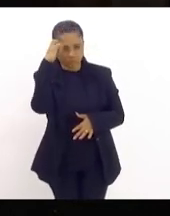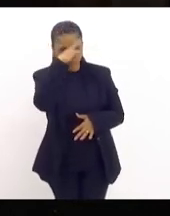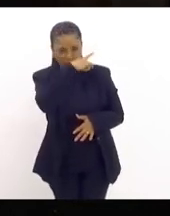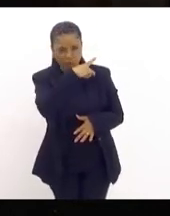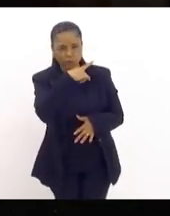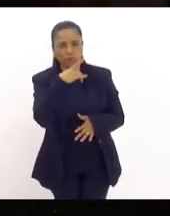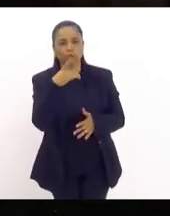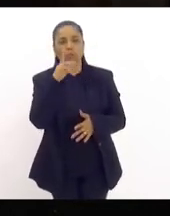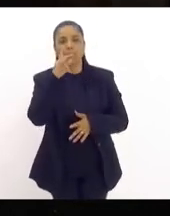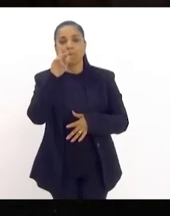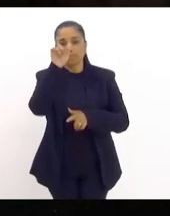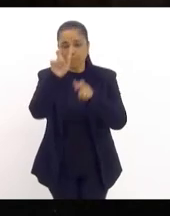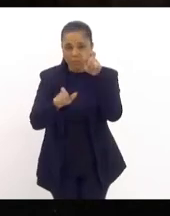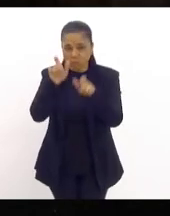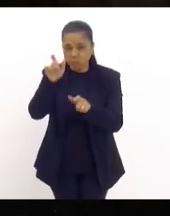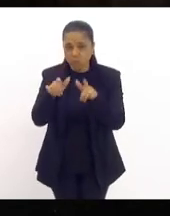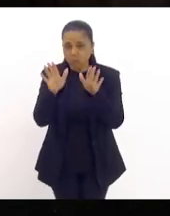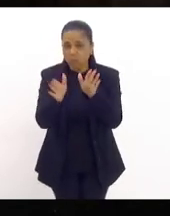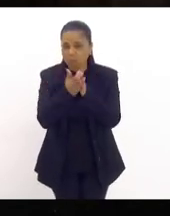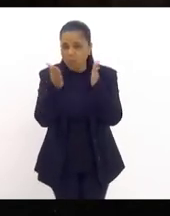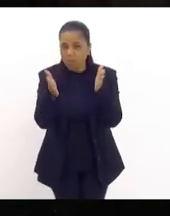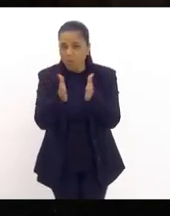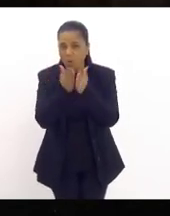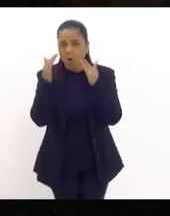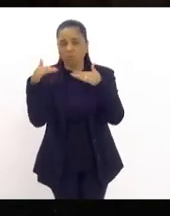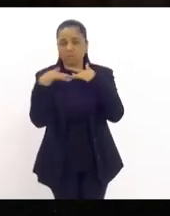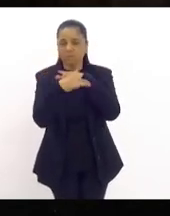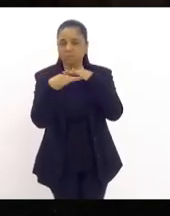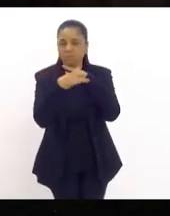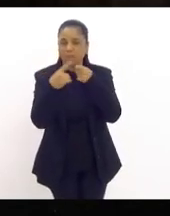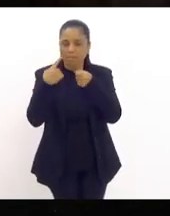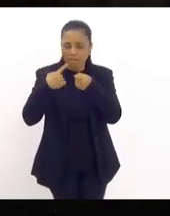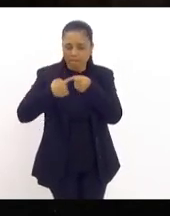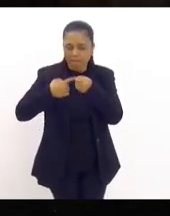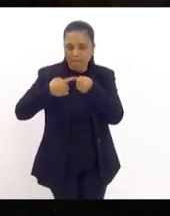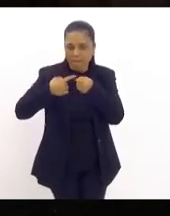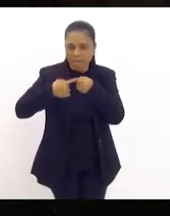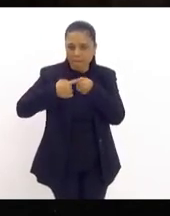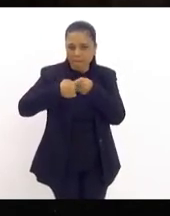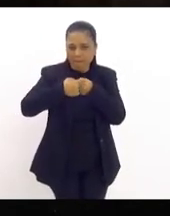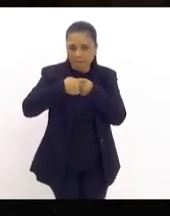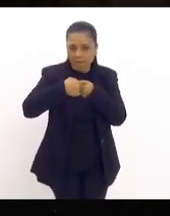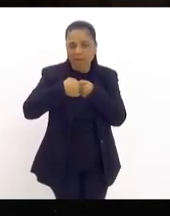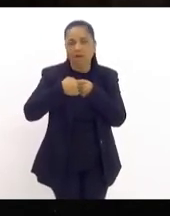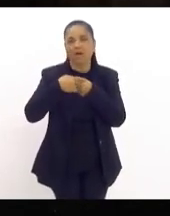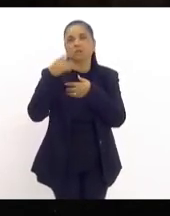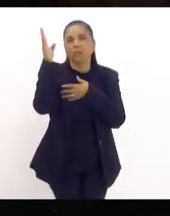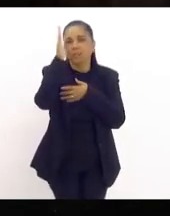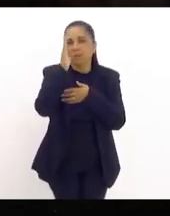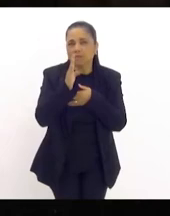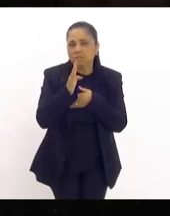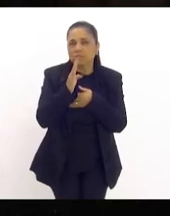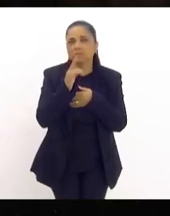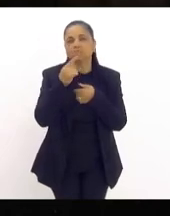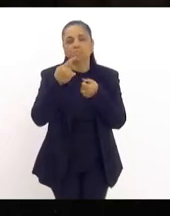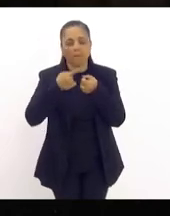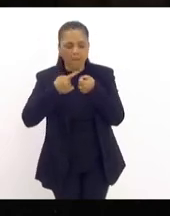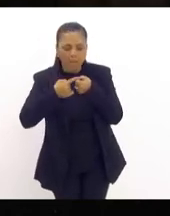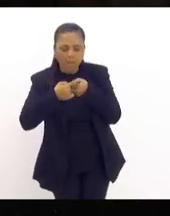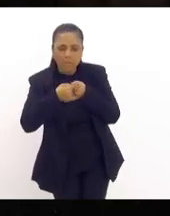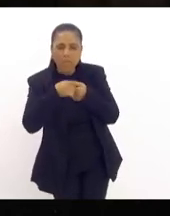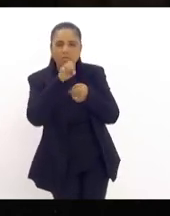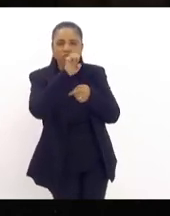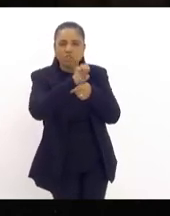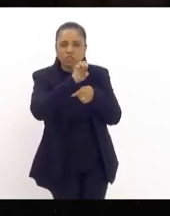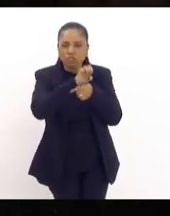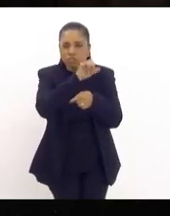mais pobres, nas cidades do interior, não só do Brasil todo, mas aqui do estado do Rio de Janeiro, a